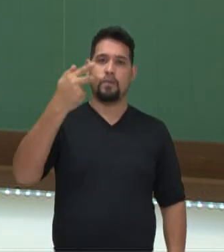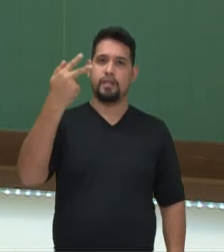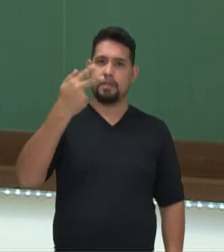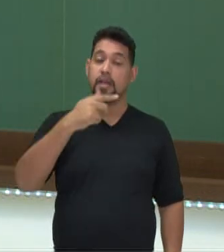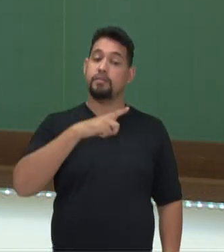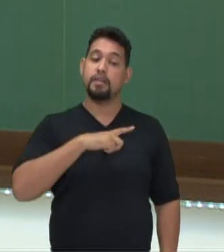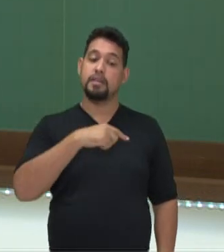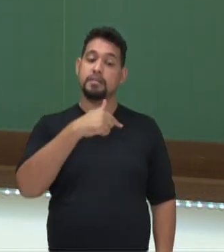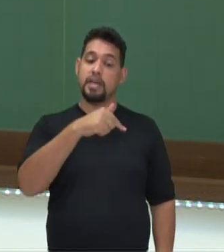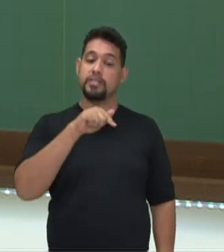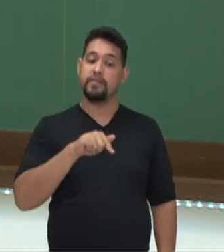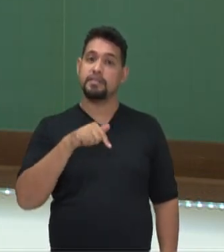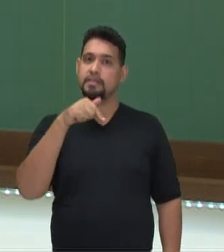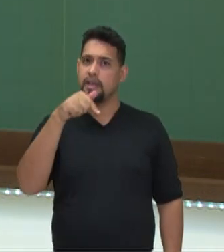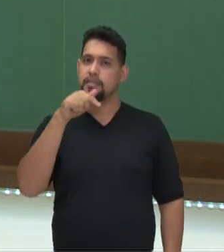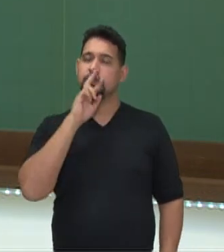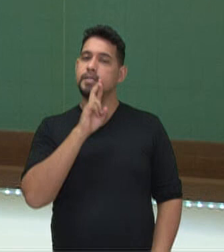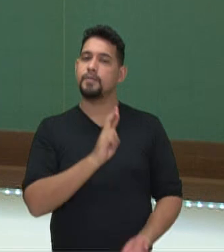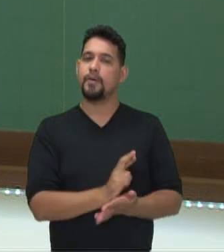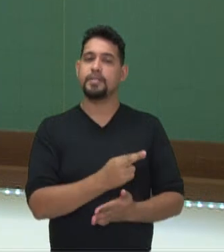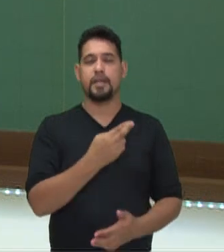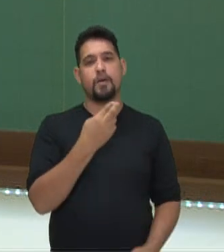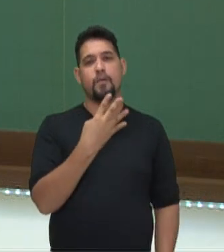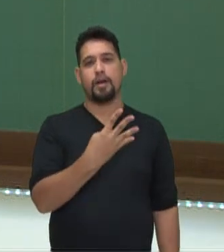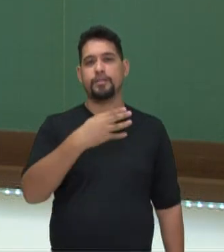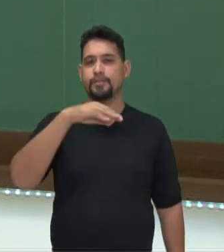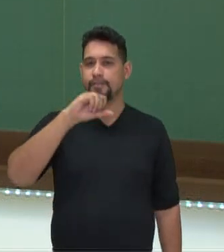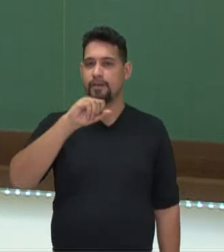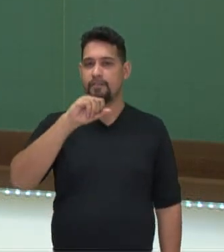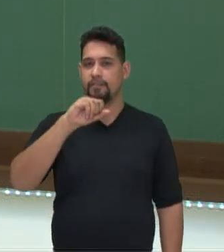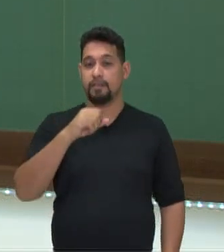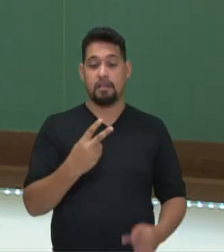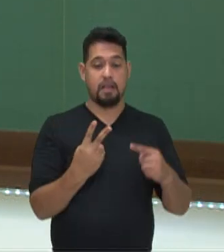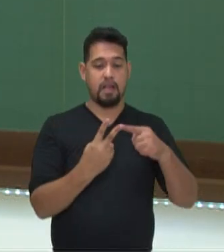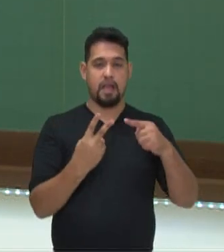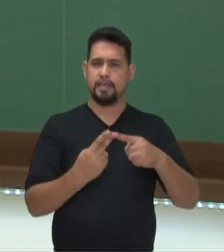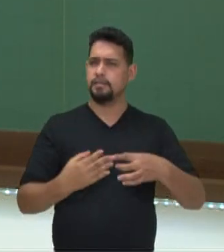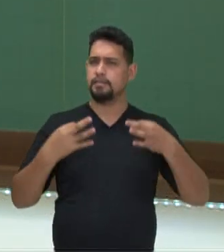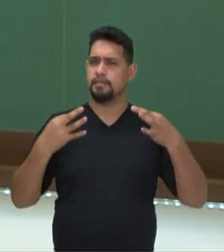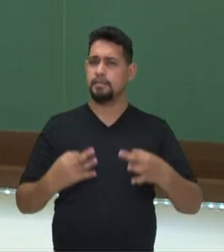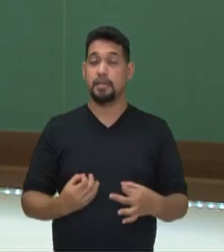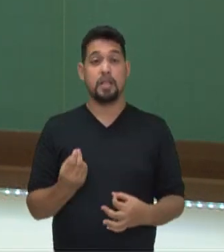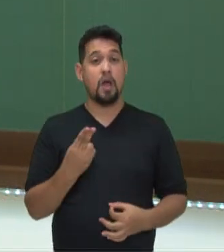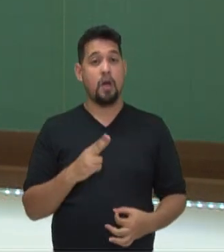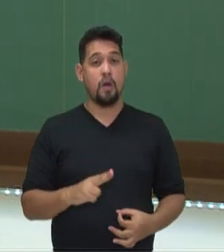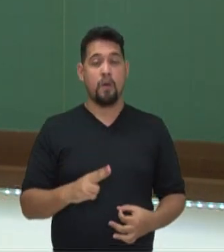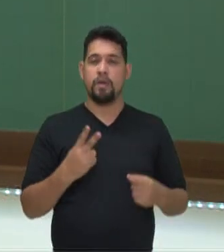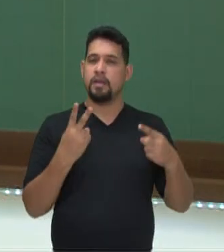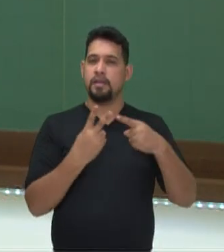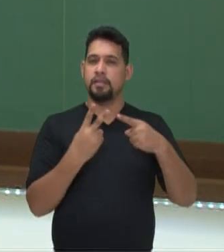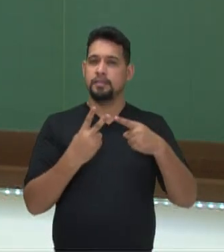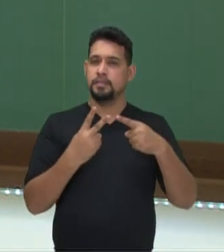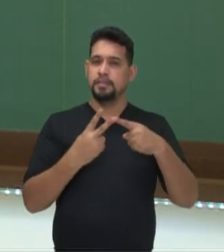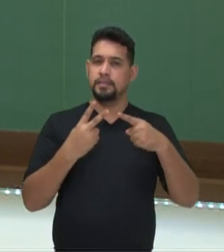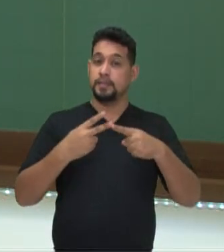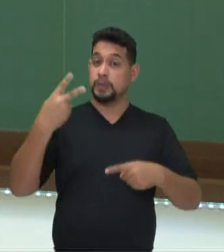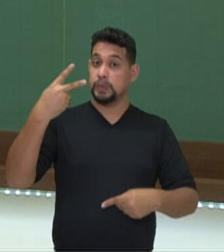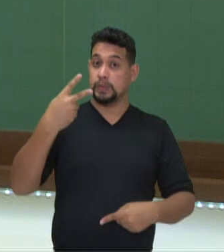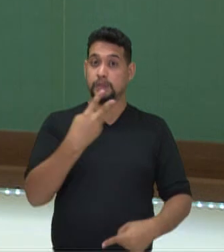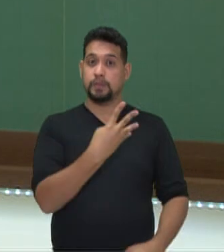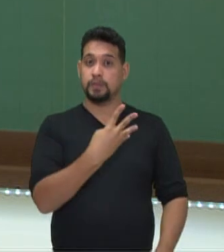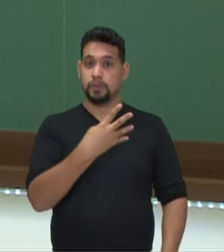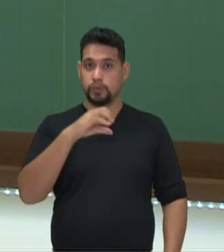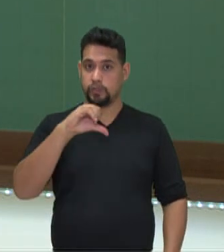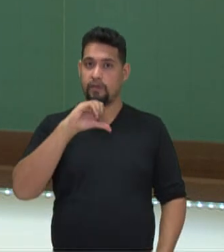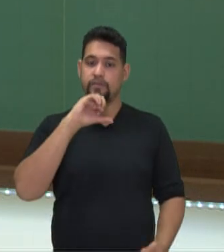tenho 7 vezes 7, que dá 49. Então, raiz exata, né, ou raiz quadrada de 49